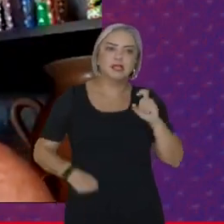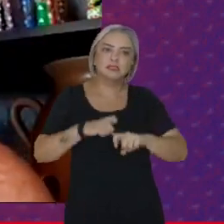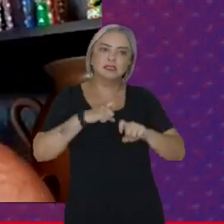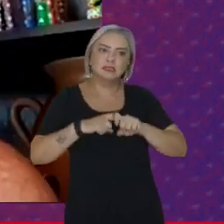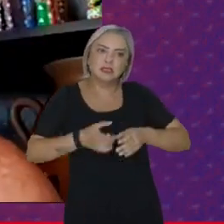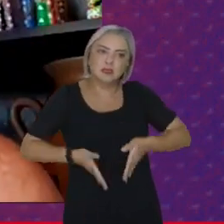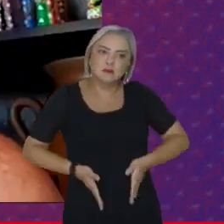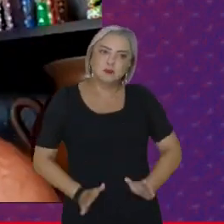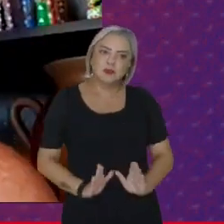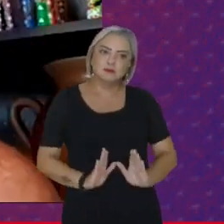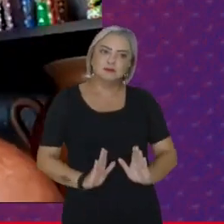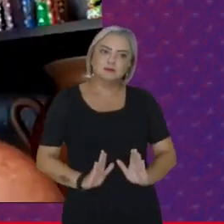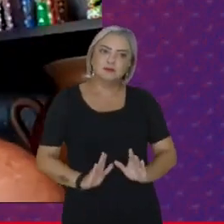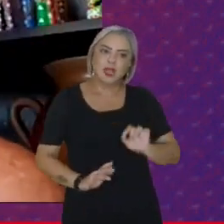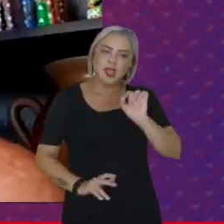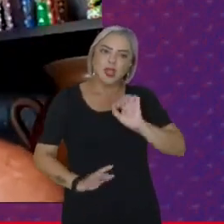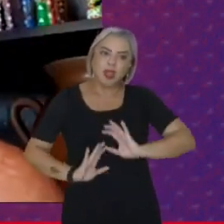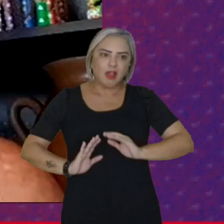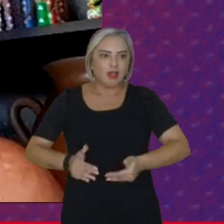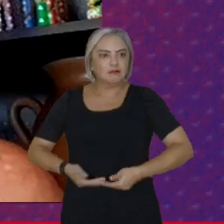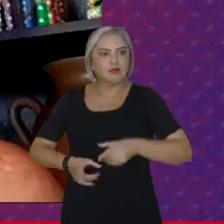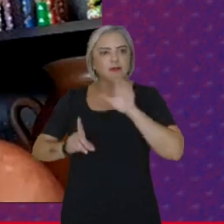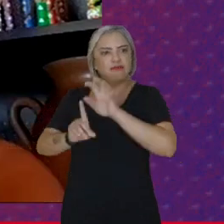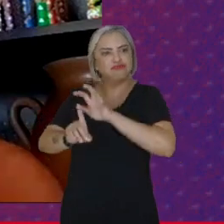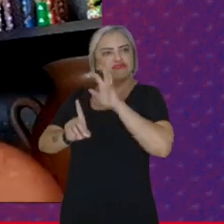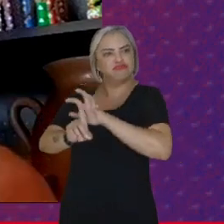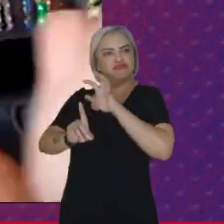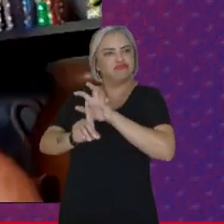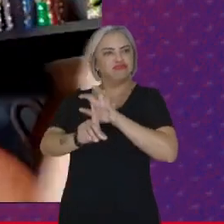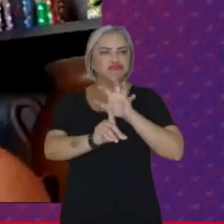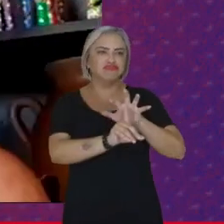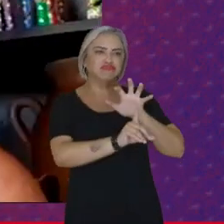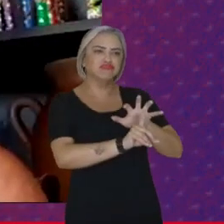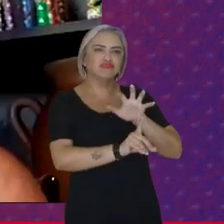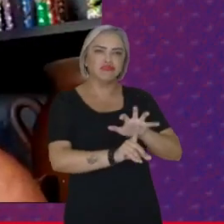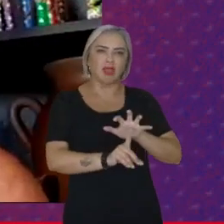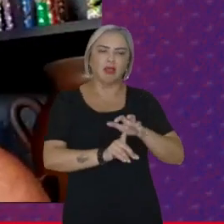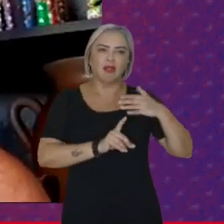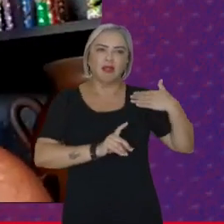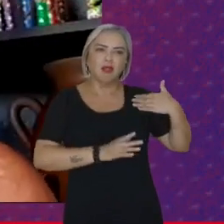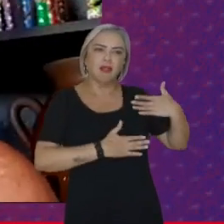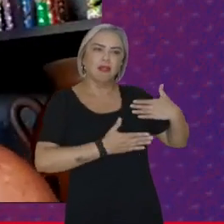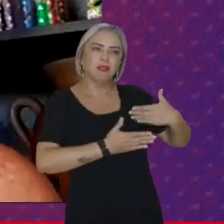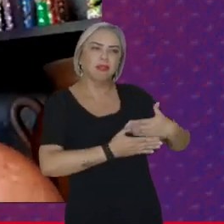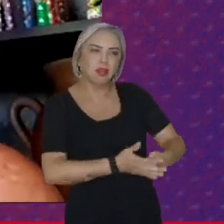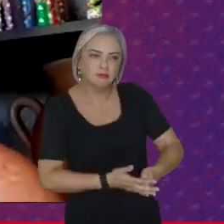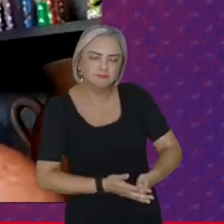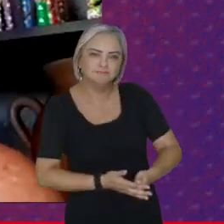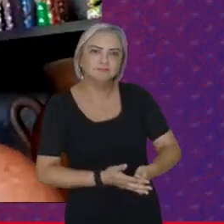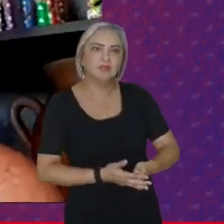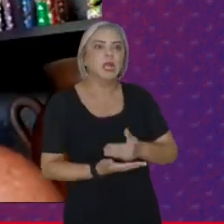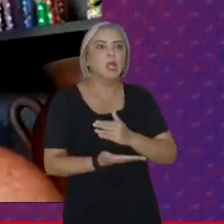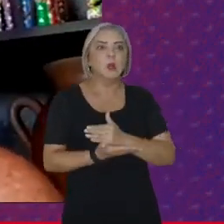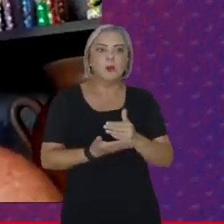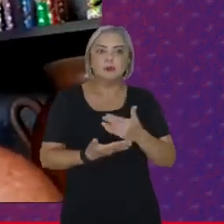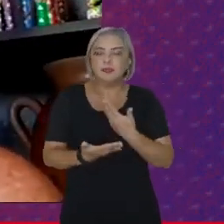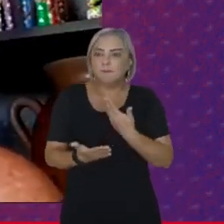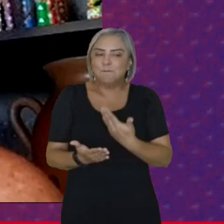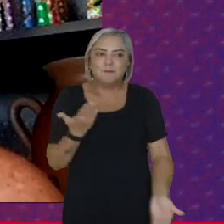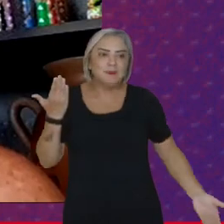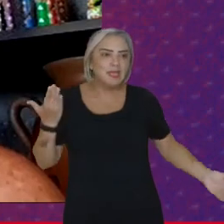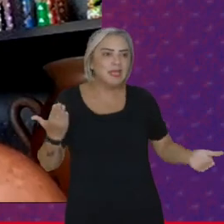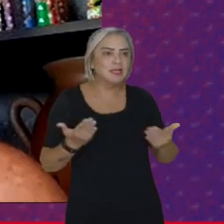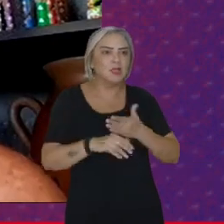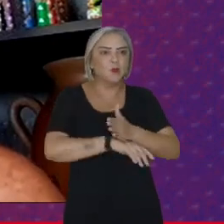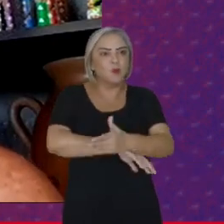e reprodutiva, eles foram atacados de vez ao longo desses últimos anos. Então, começamos a perder